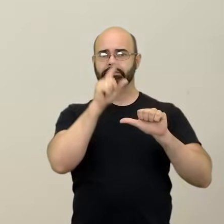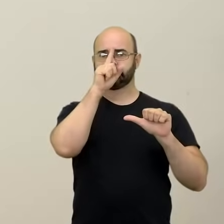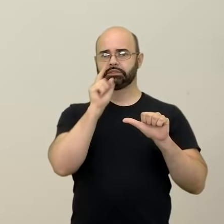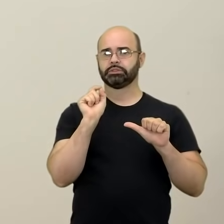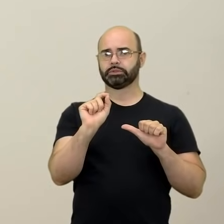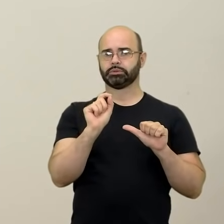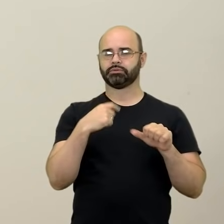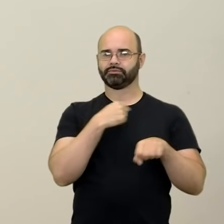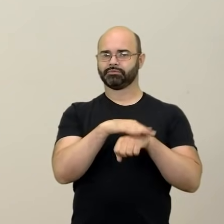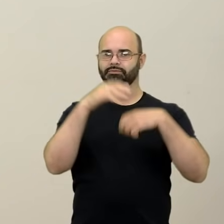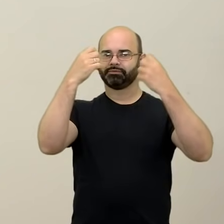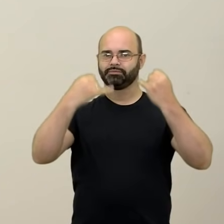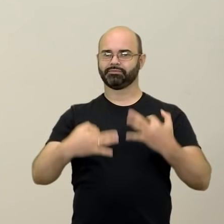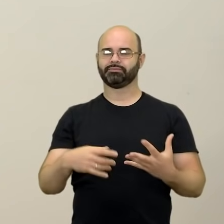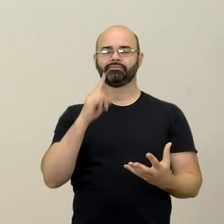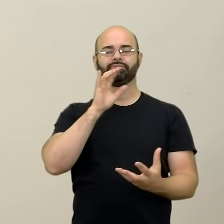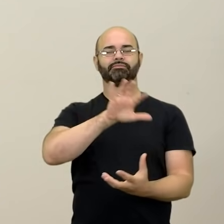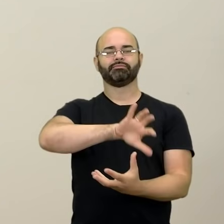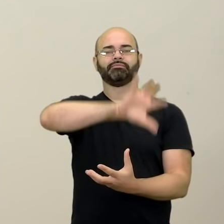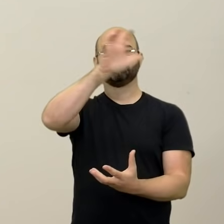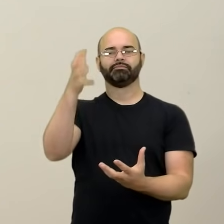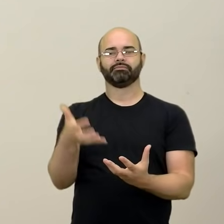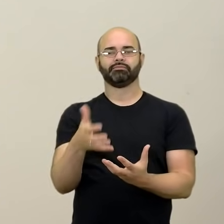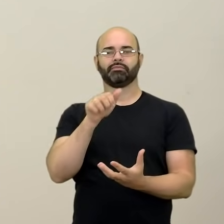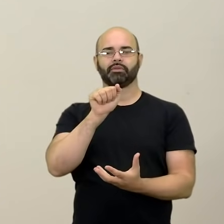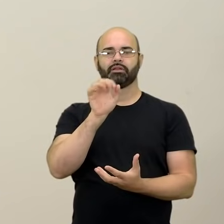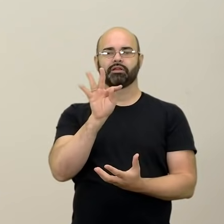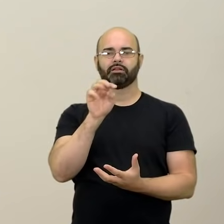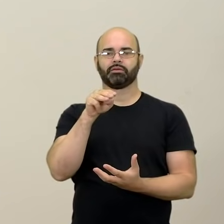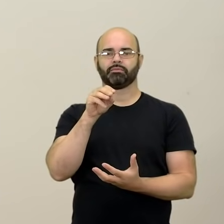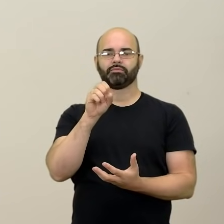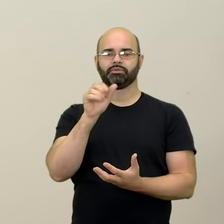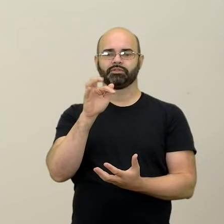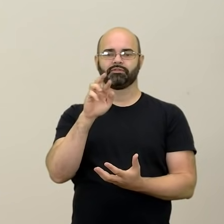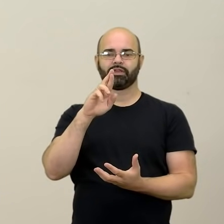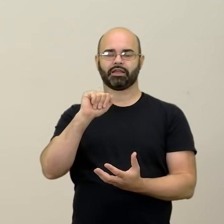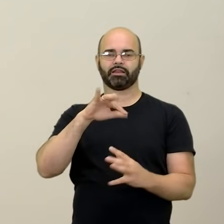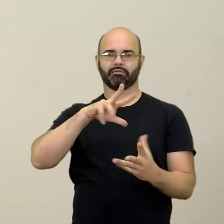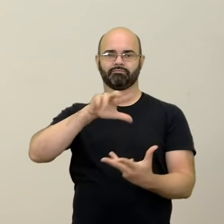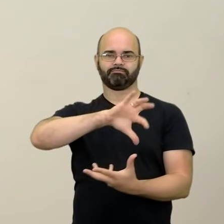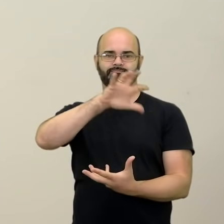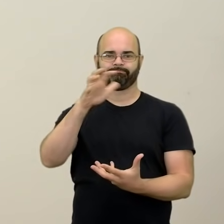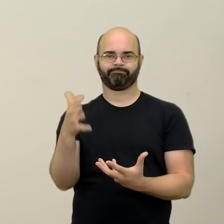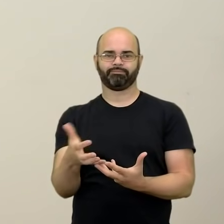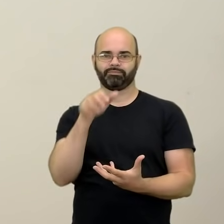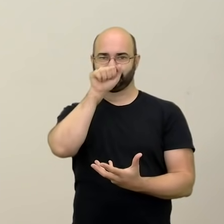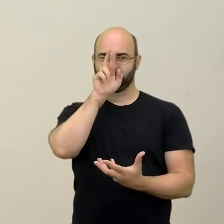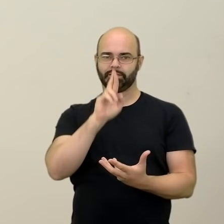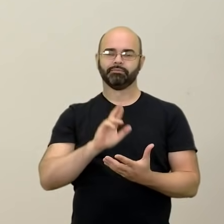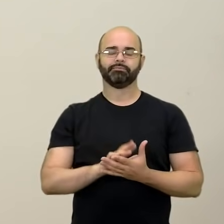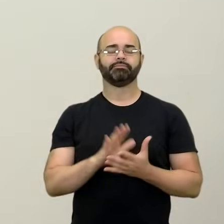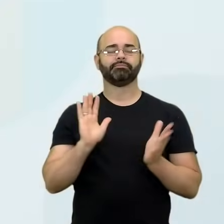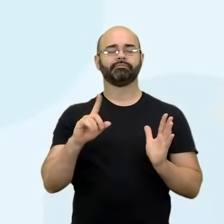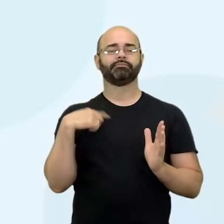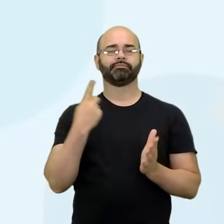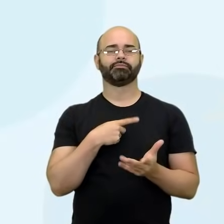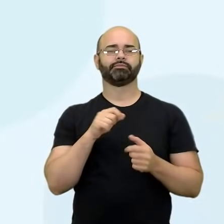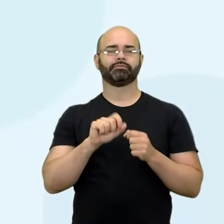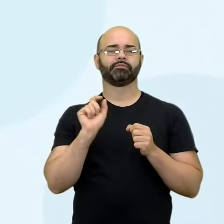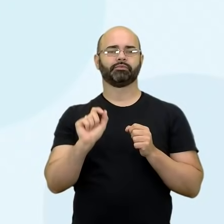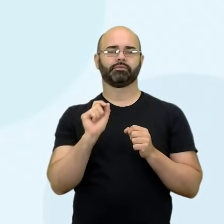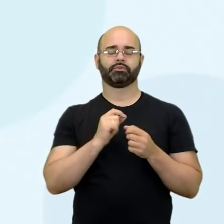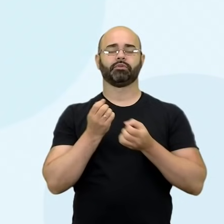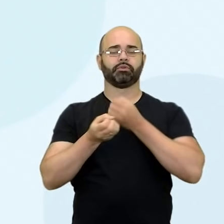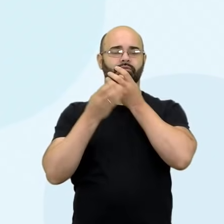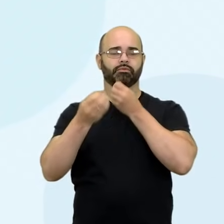a falar aí sobre a atmosfera Tá bom então o que que nós vamos fazer na sala então a gente vai compartilhar